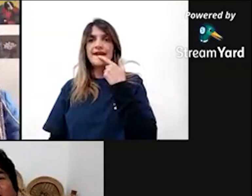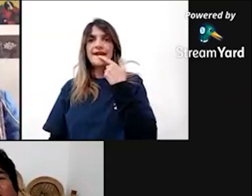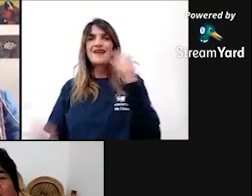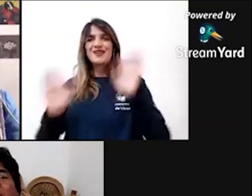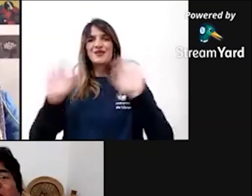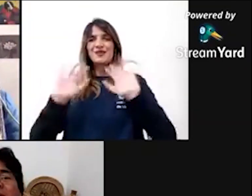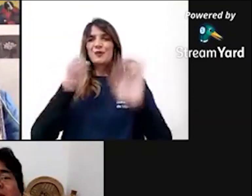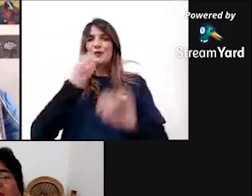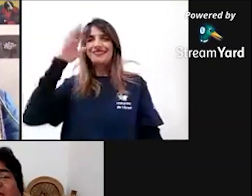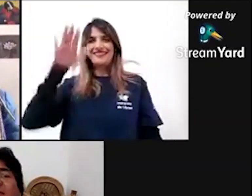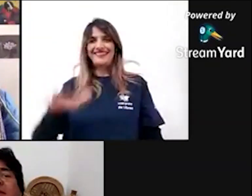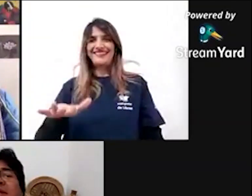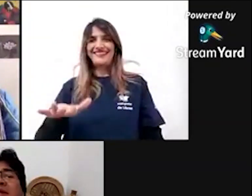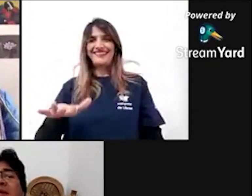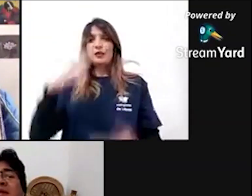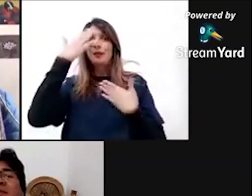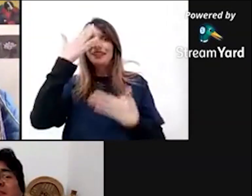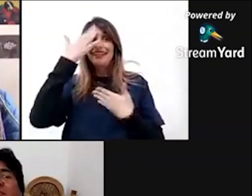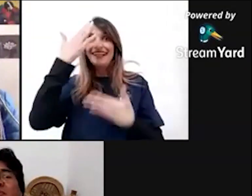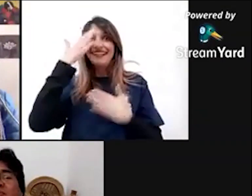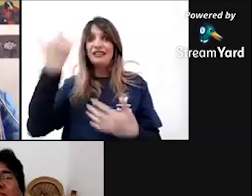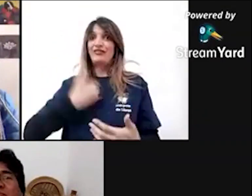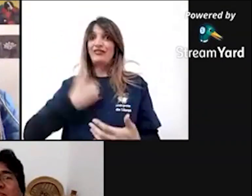Olá, boa tarde. Obrigado, Daniel,